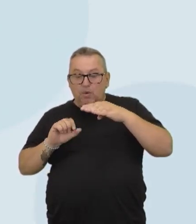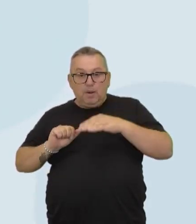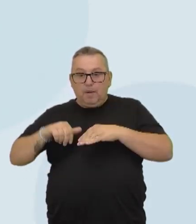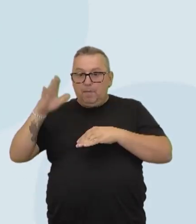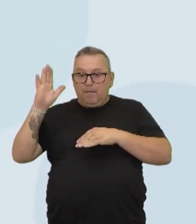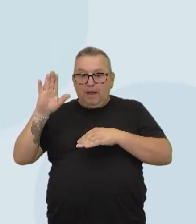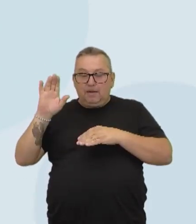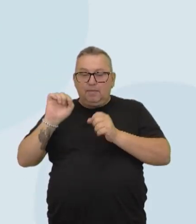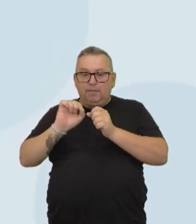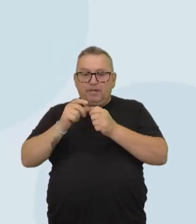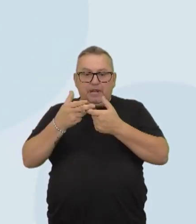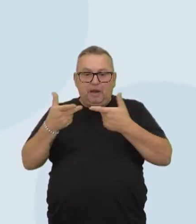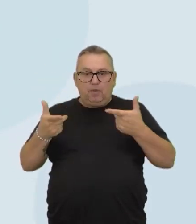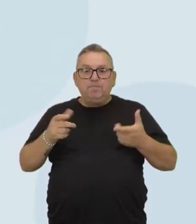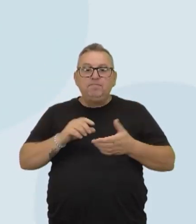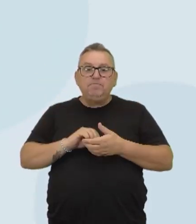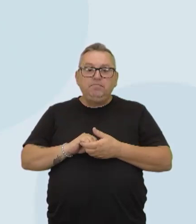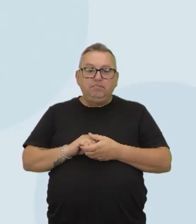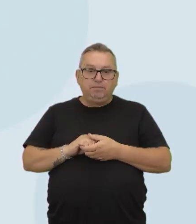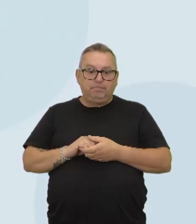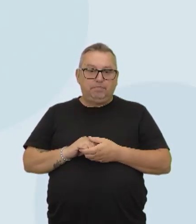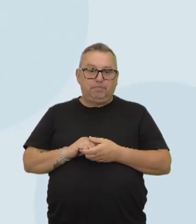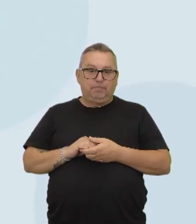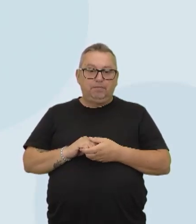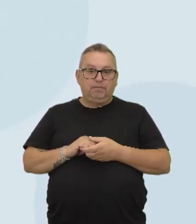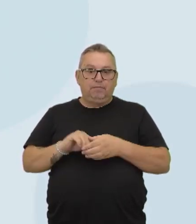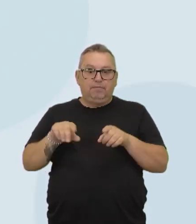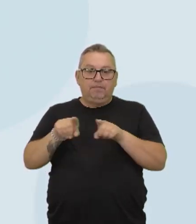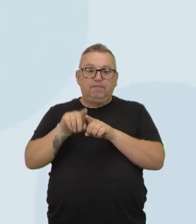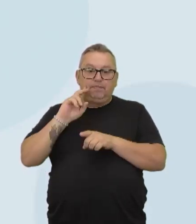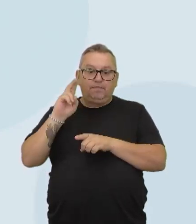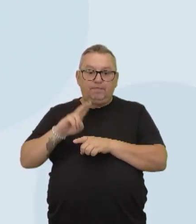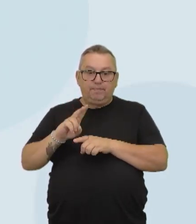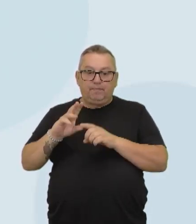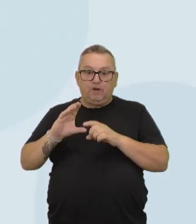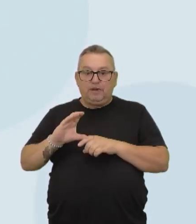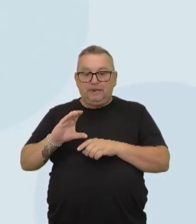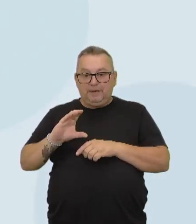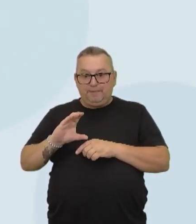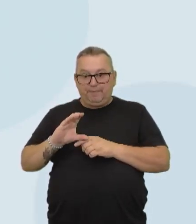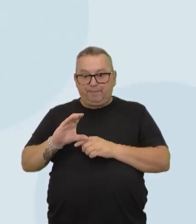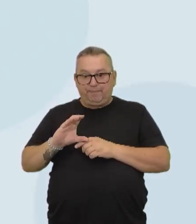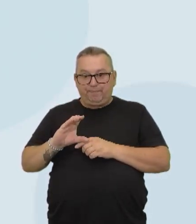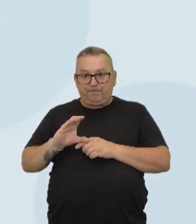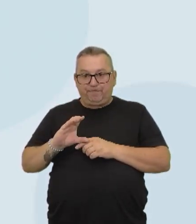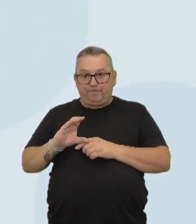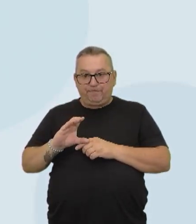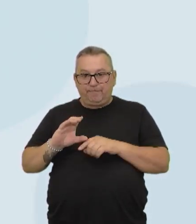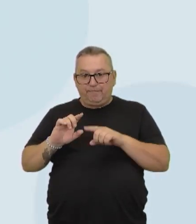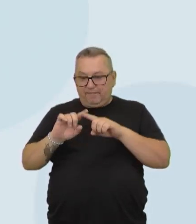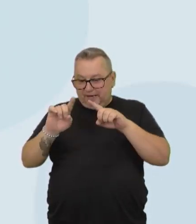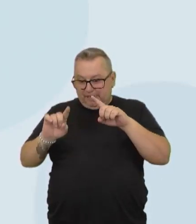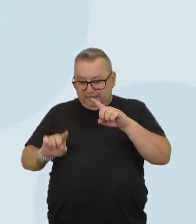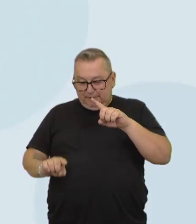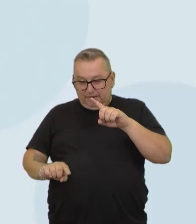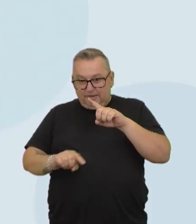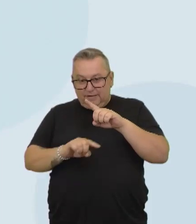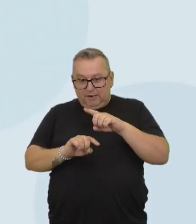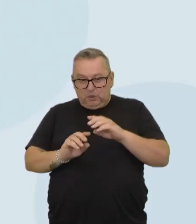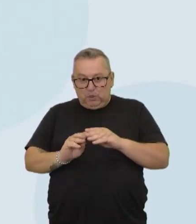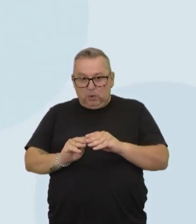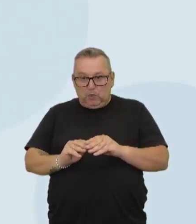mais recursos minerais, tá certo? E aí nós vamos ter lá no horizonte C, lá embaixo, a rocha matriz se